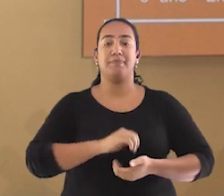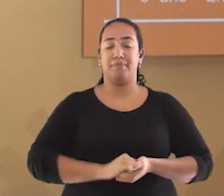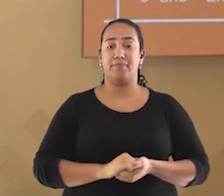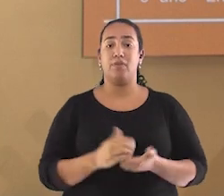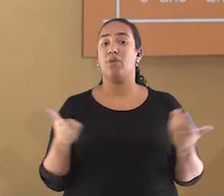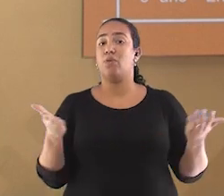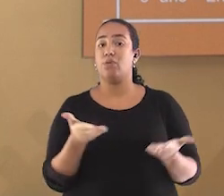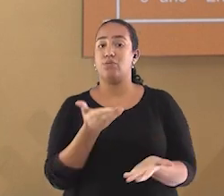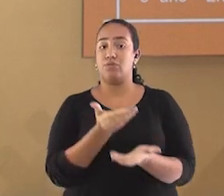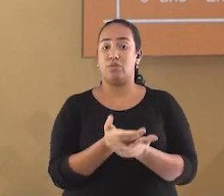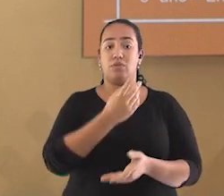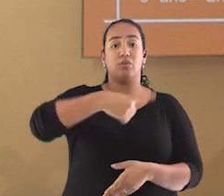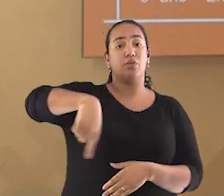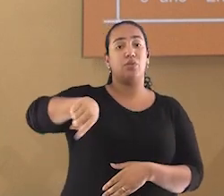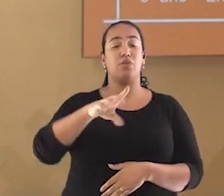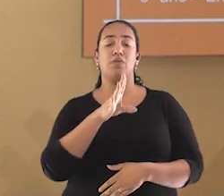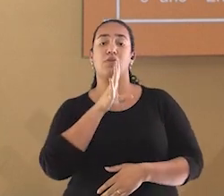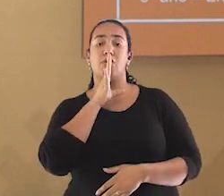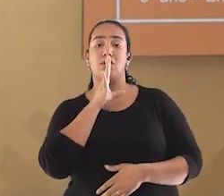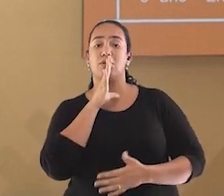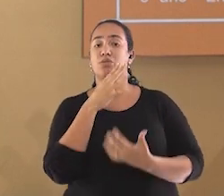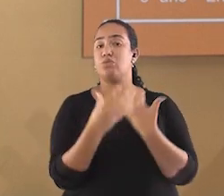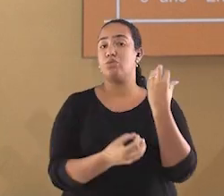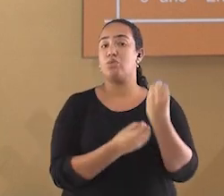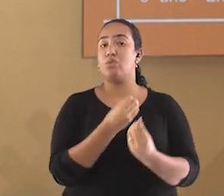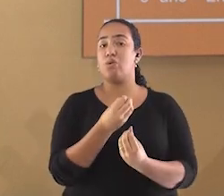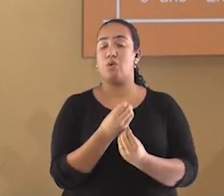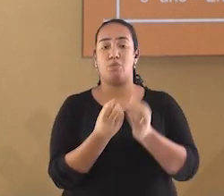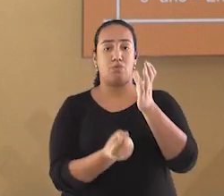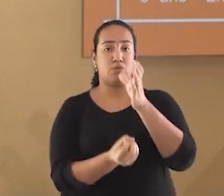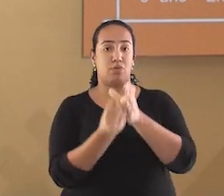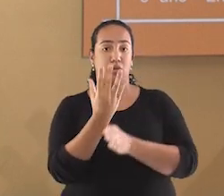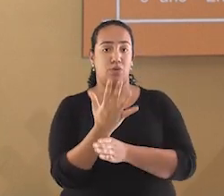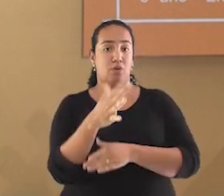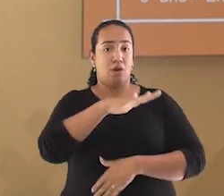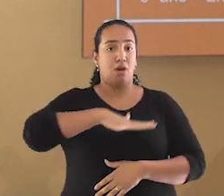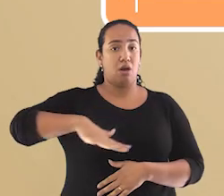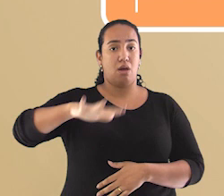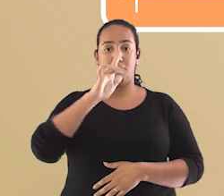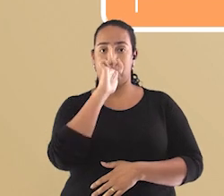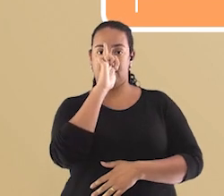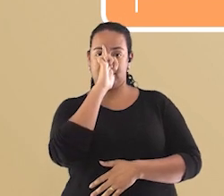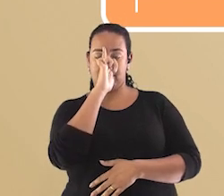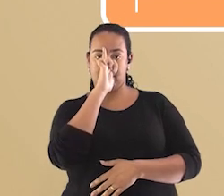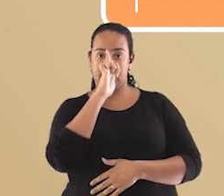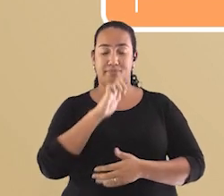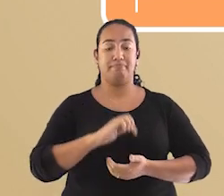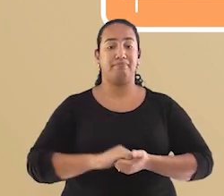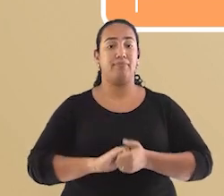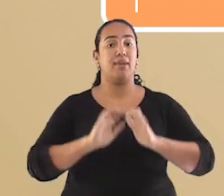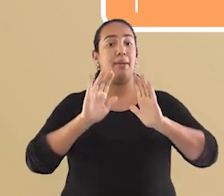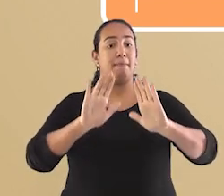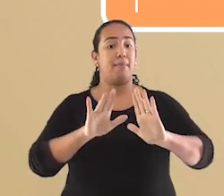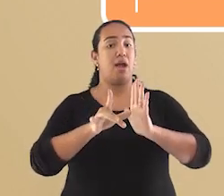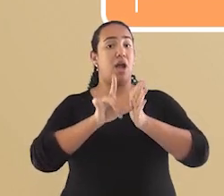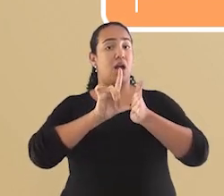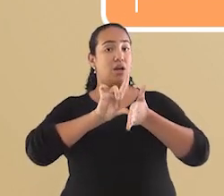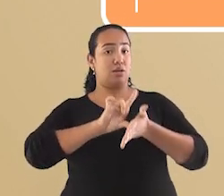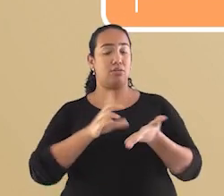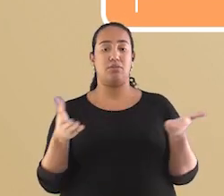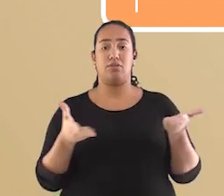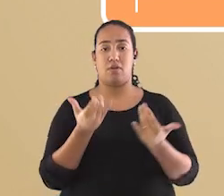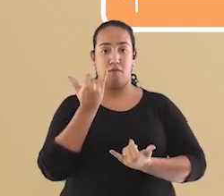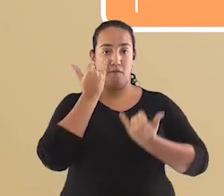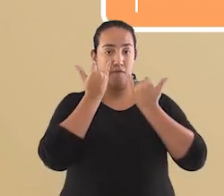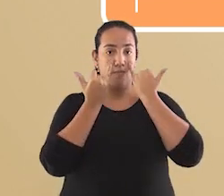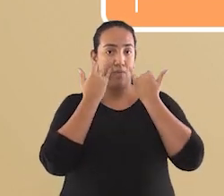hoje, vamos conhecer o processo de formação da Grécia Antiga. Mas, antes de começar, vou passar